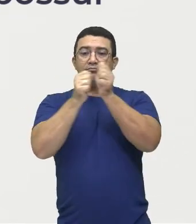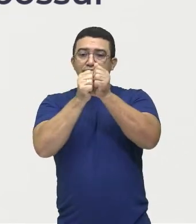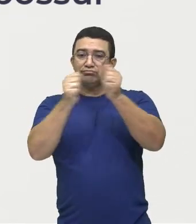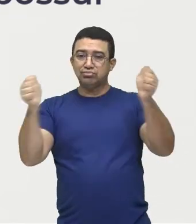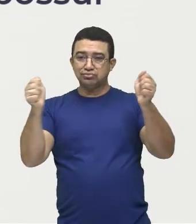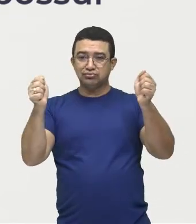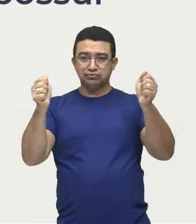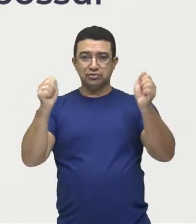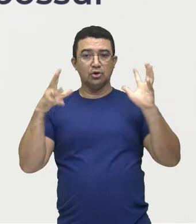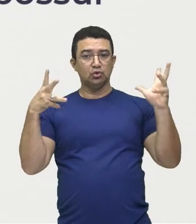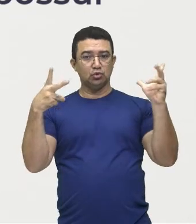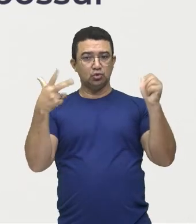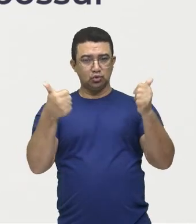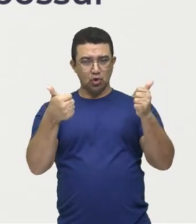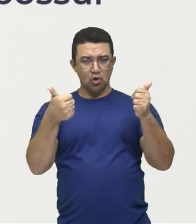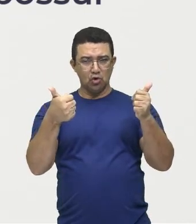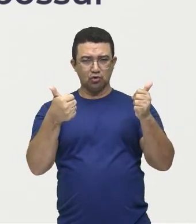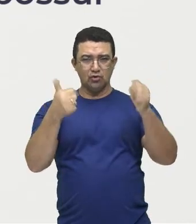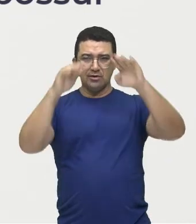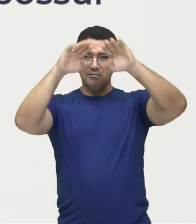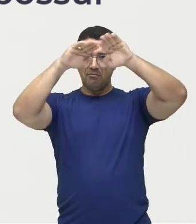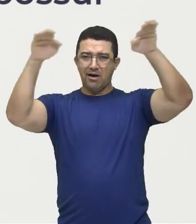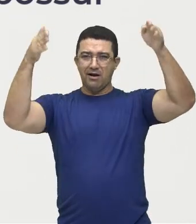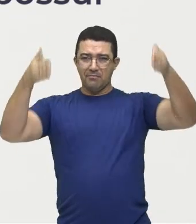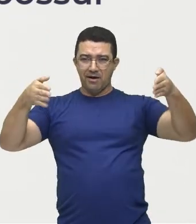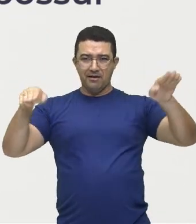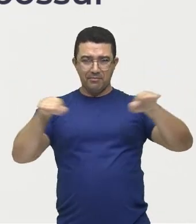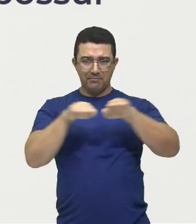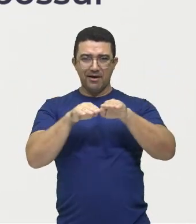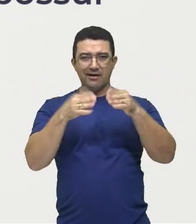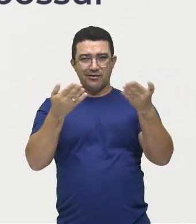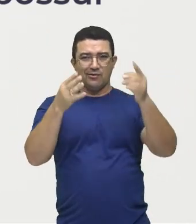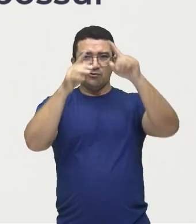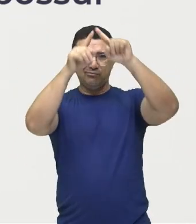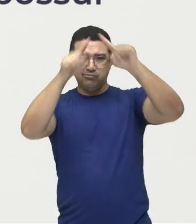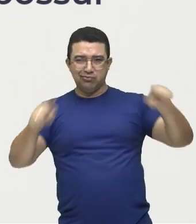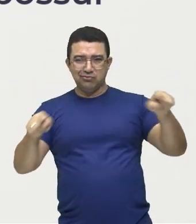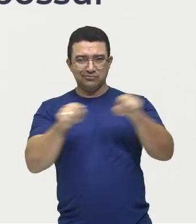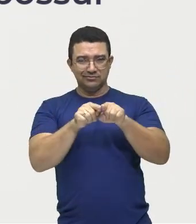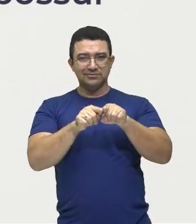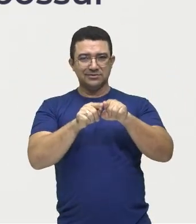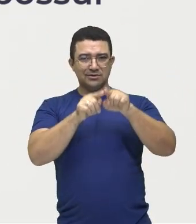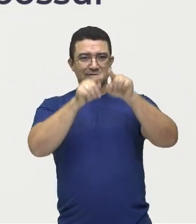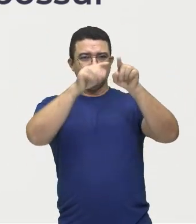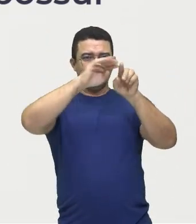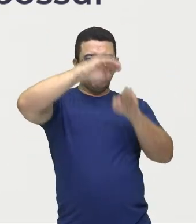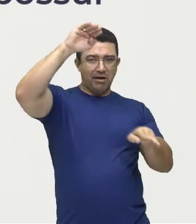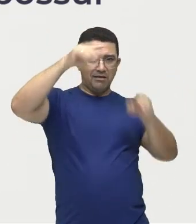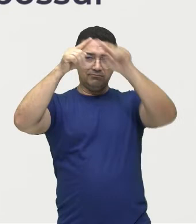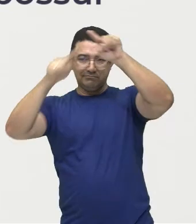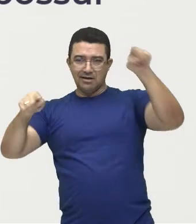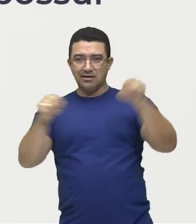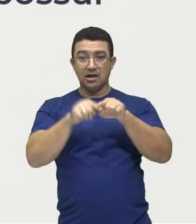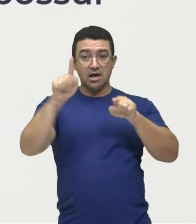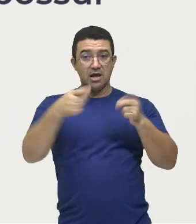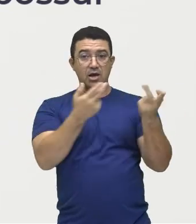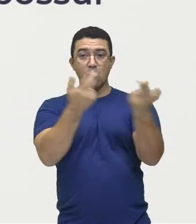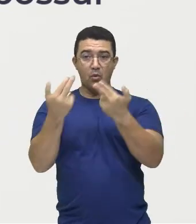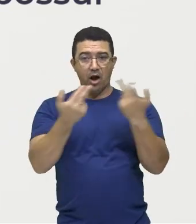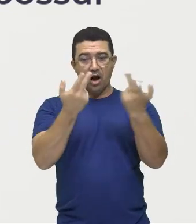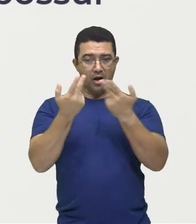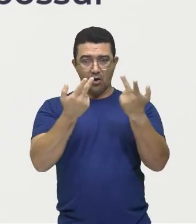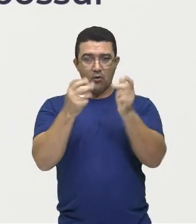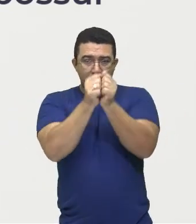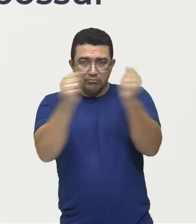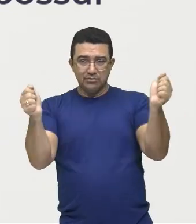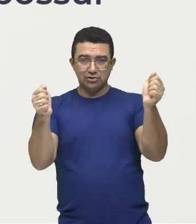medidas de todos os seus lados iguais. E aí, pessoal, o que vocês acham? Coloquem no chat aí para a gente discutir